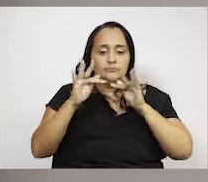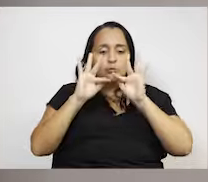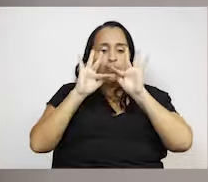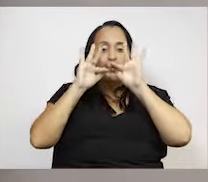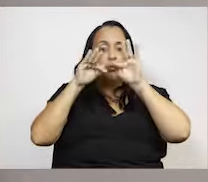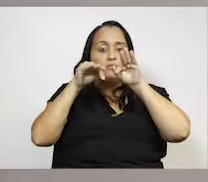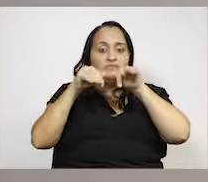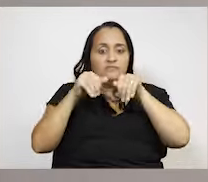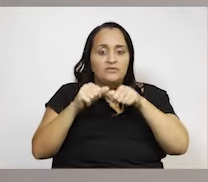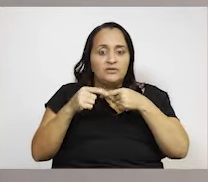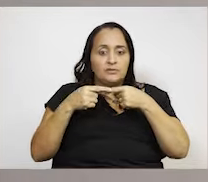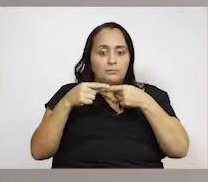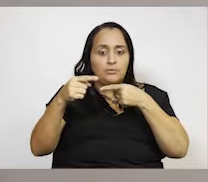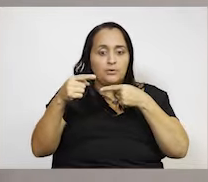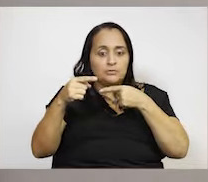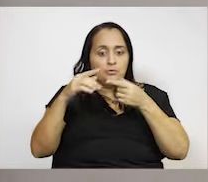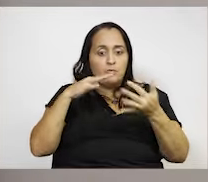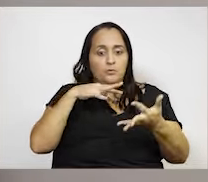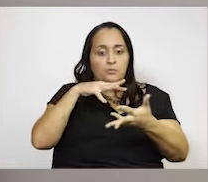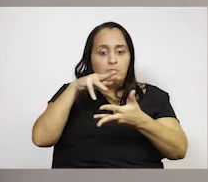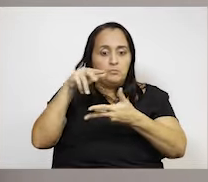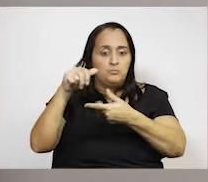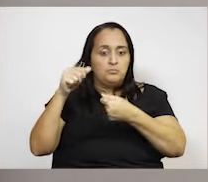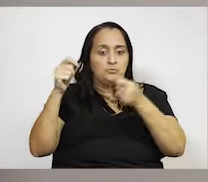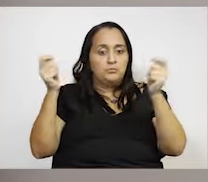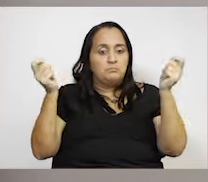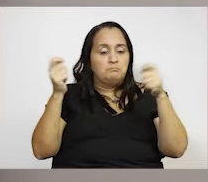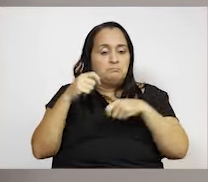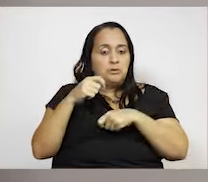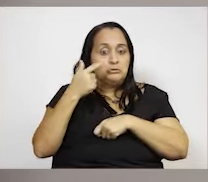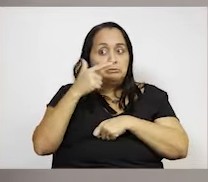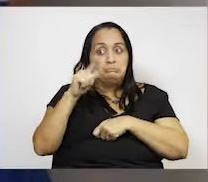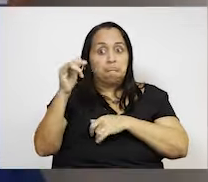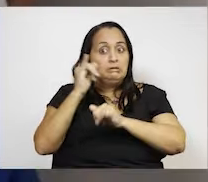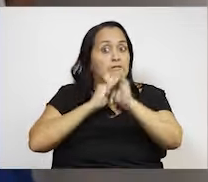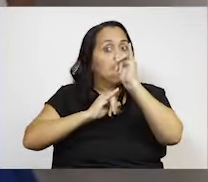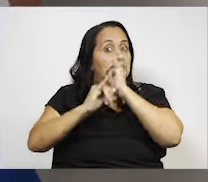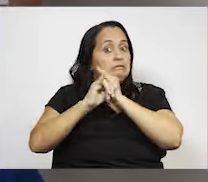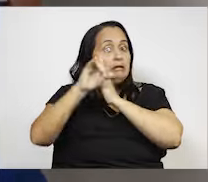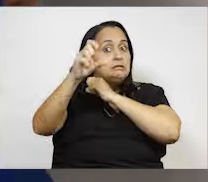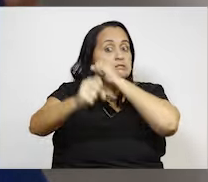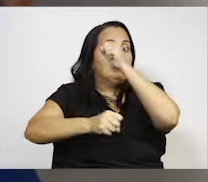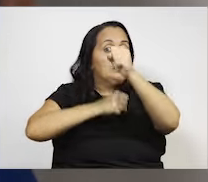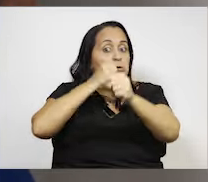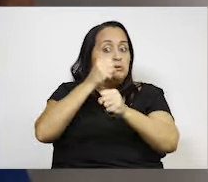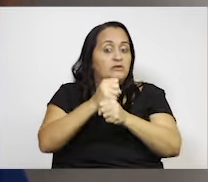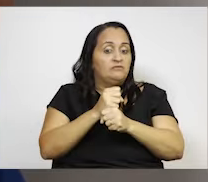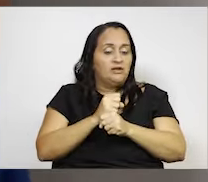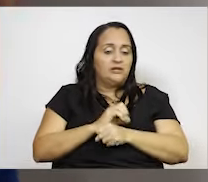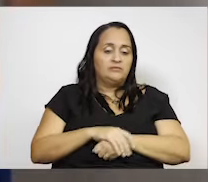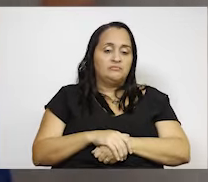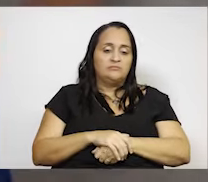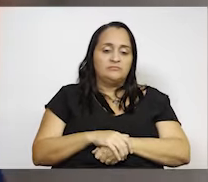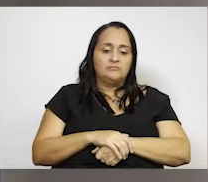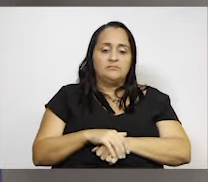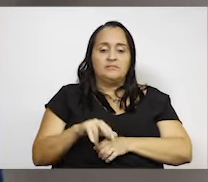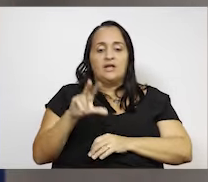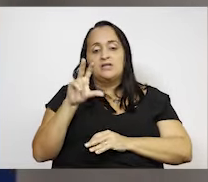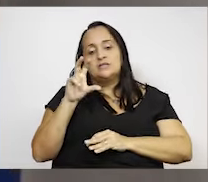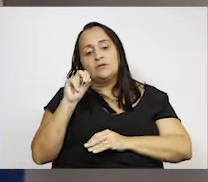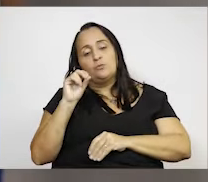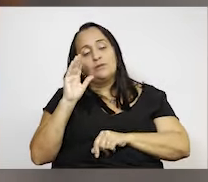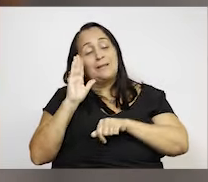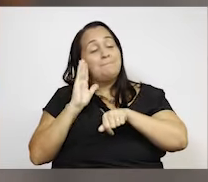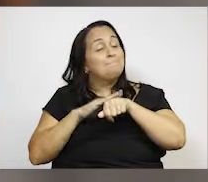está próximo. Mundo pode ficar sem internet no ano que vem. Aí vem várias matérias, tá vendo? As 50 mais